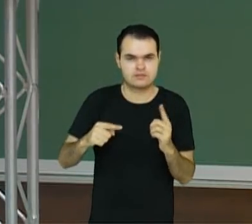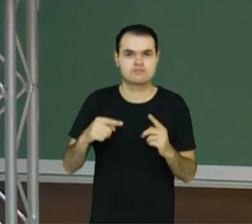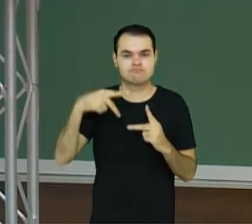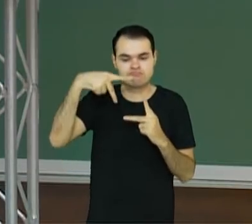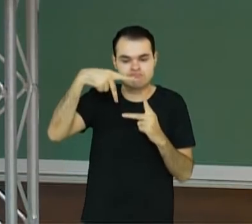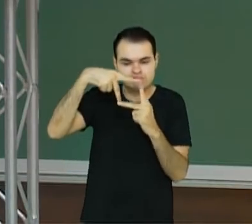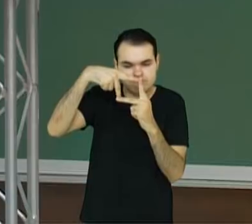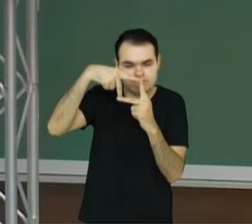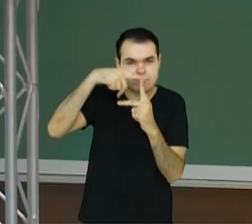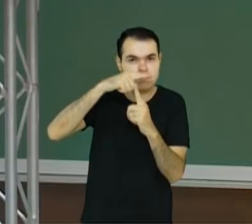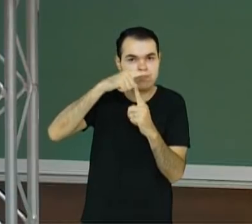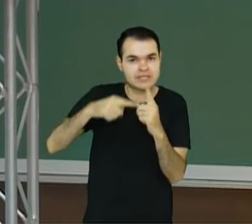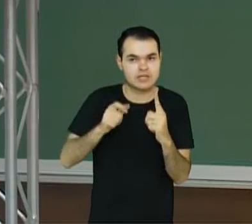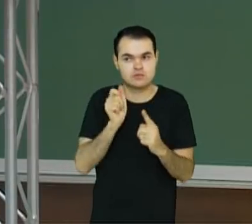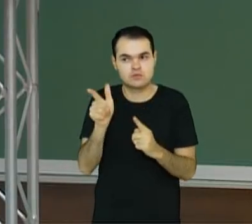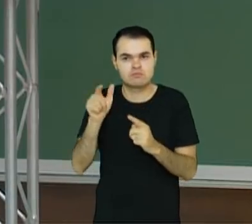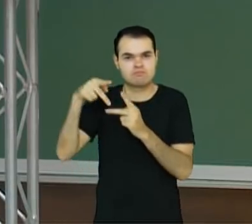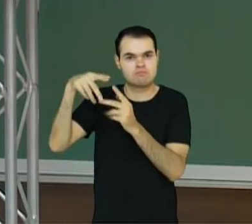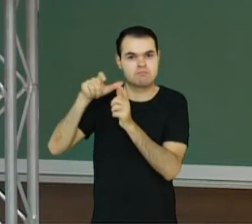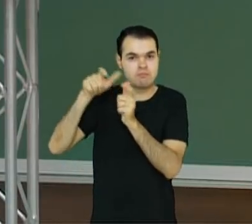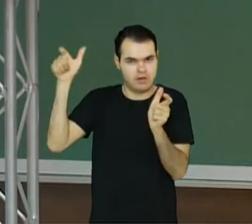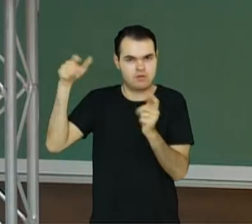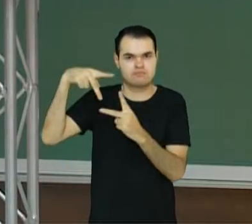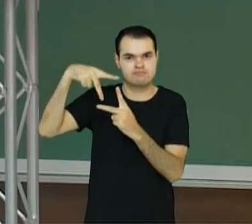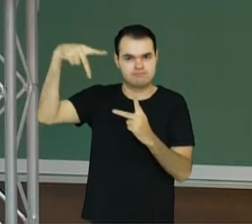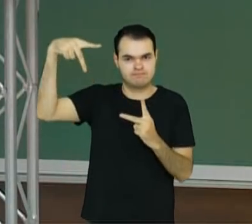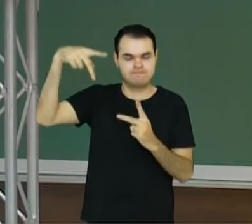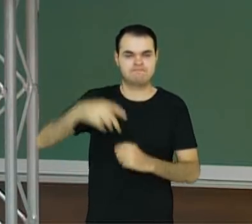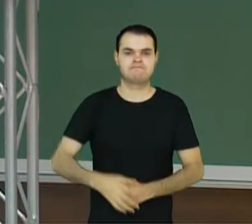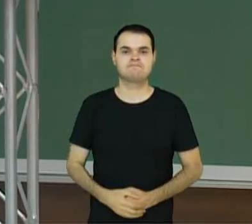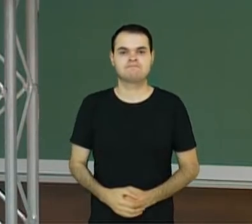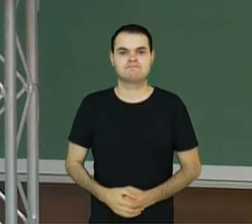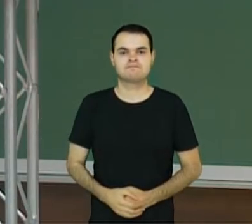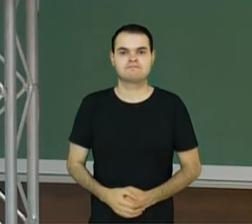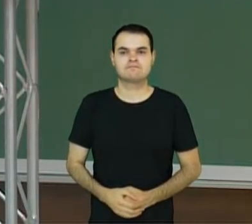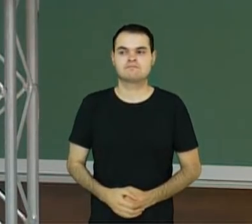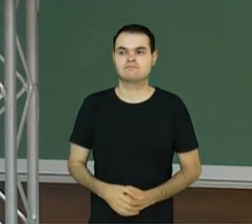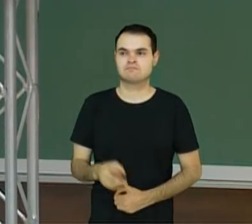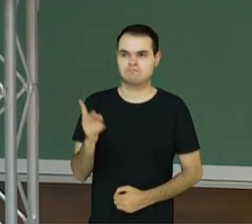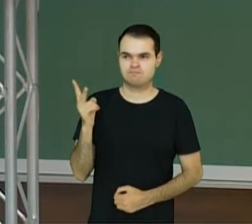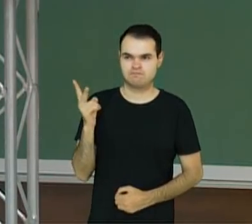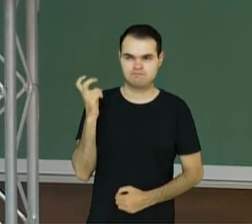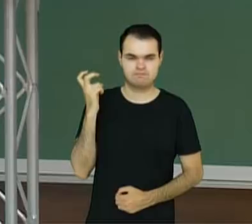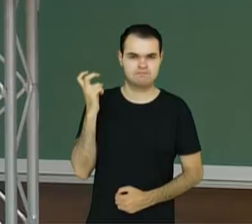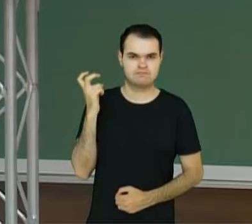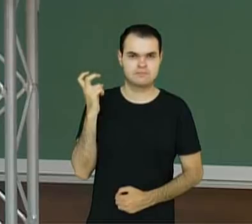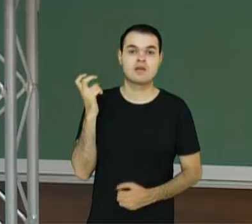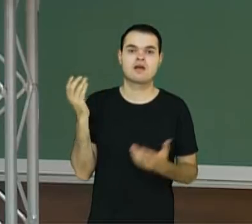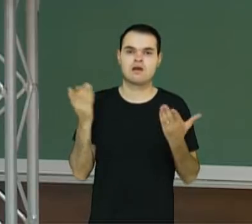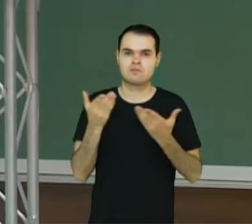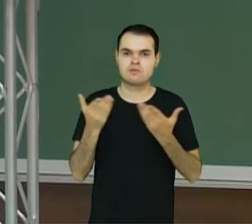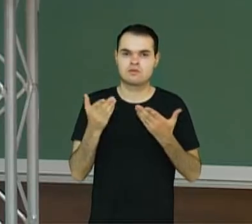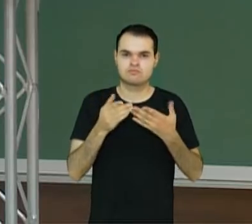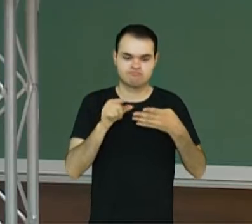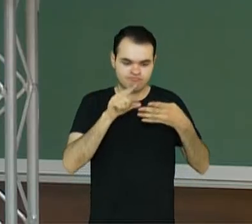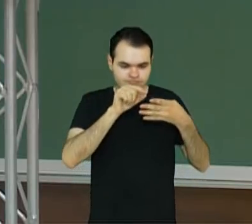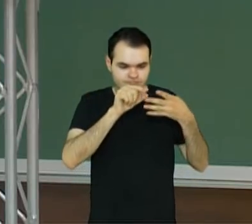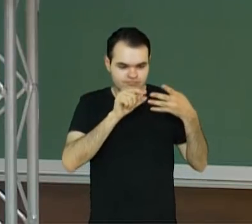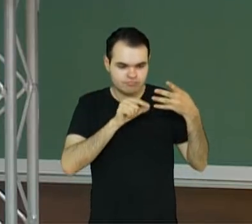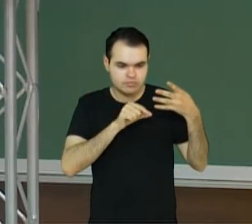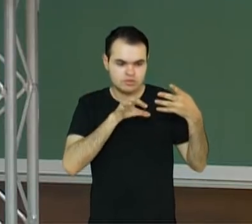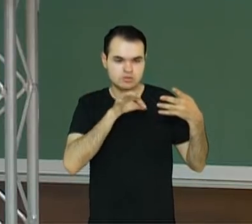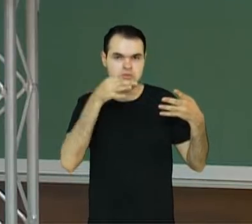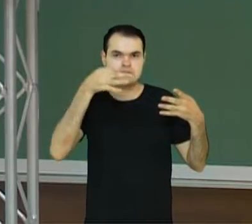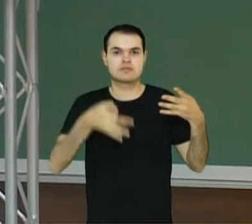o quê? É metade do lado do quadrado maior, certo? Baseado nisso, o que você vai fazer? Agora você vai avaliar as alternativas e